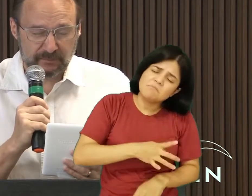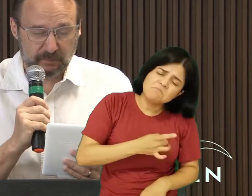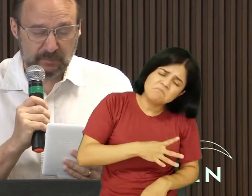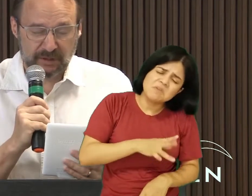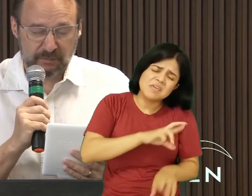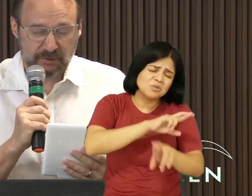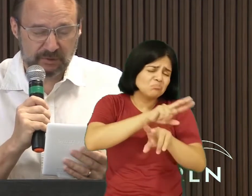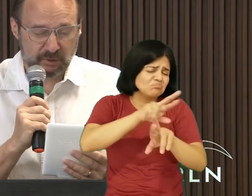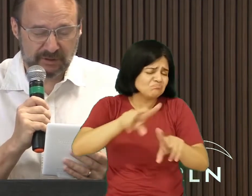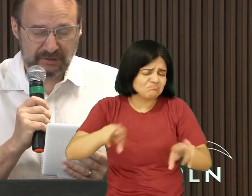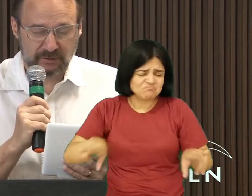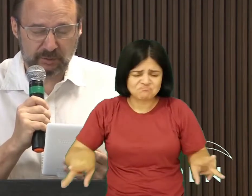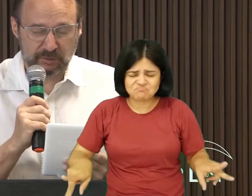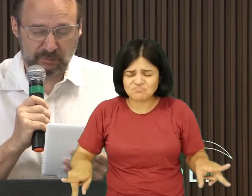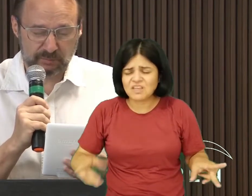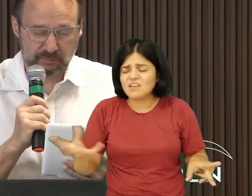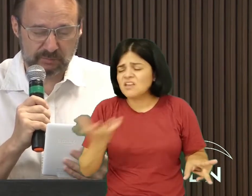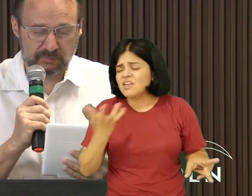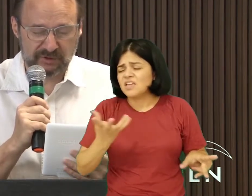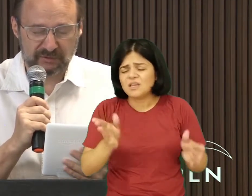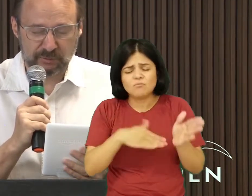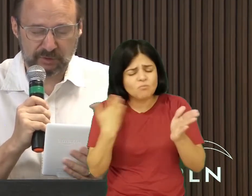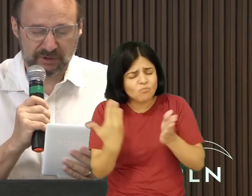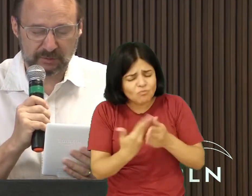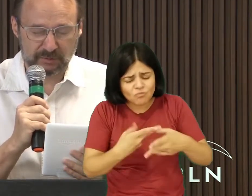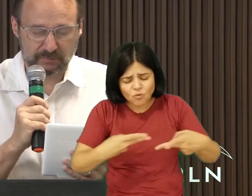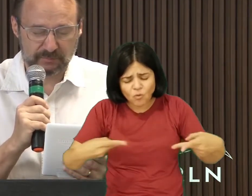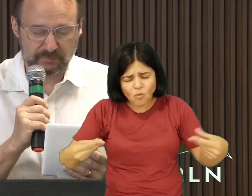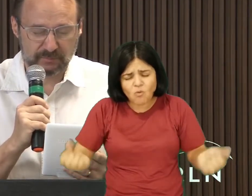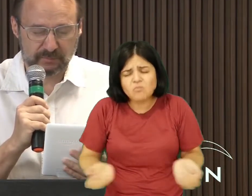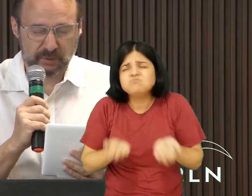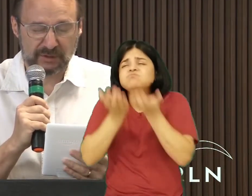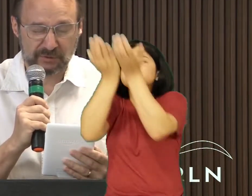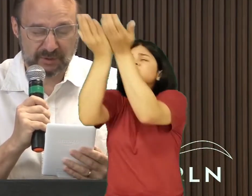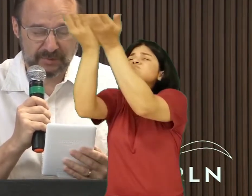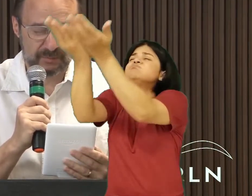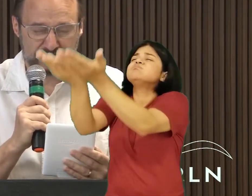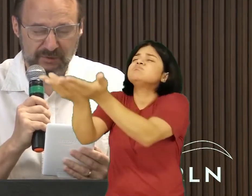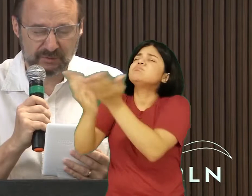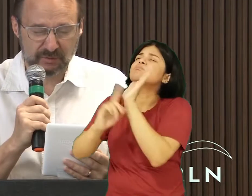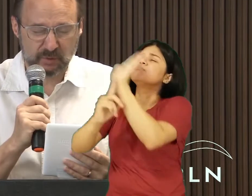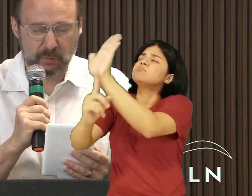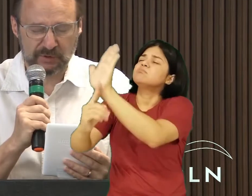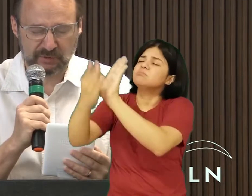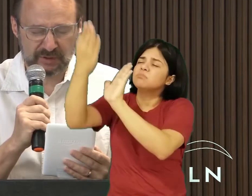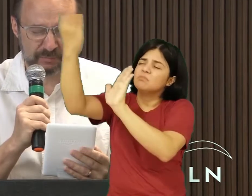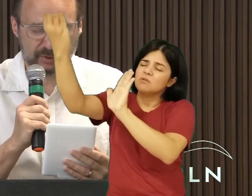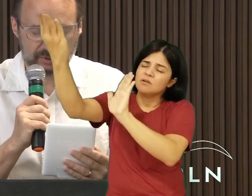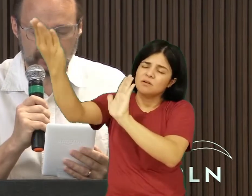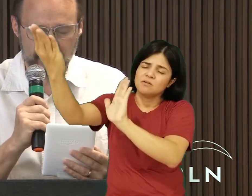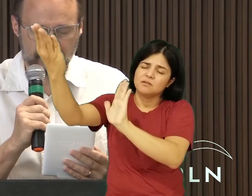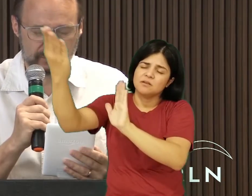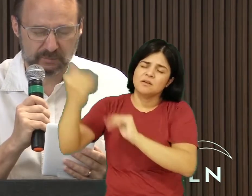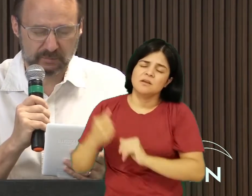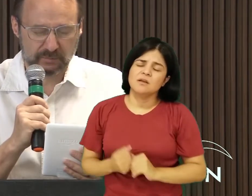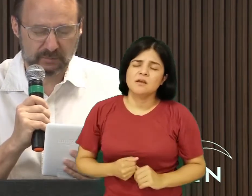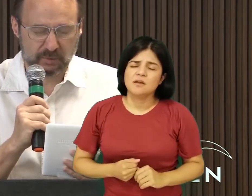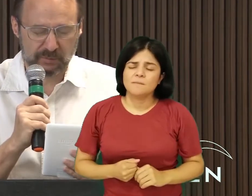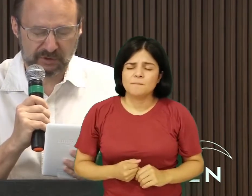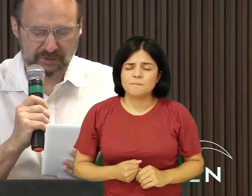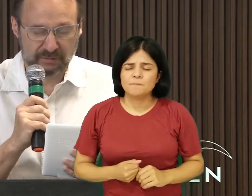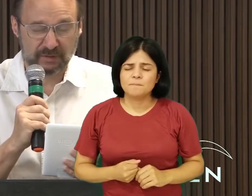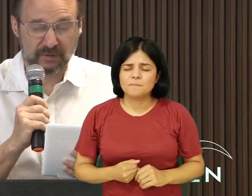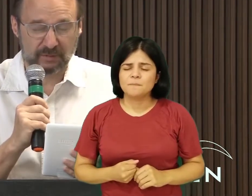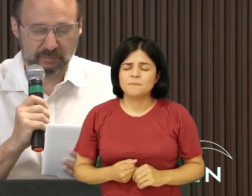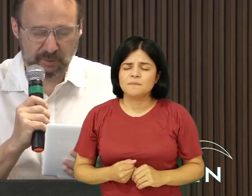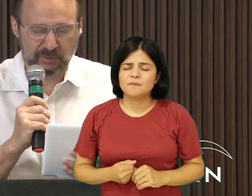E queremos colocar tudo diante do Senhor, porque nós sabemos como o Senhor é poderoso, como o